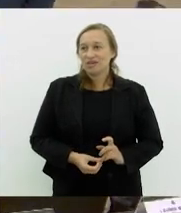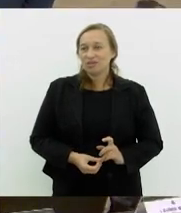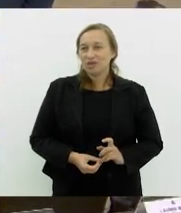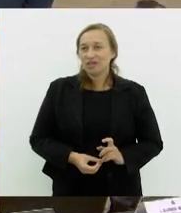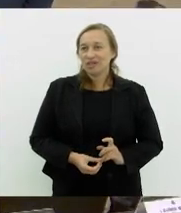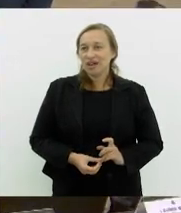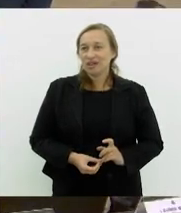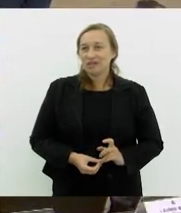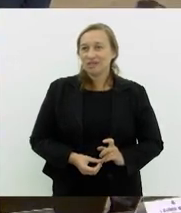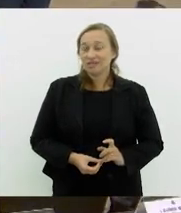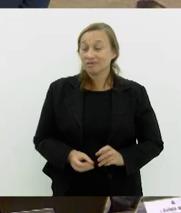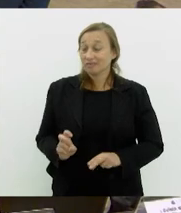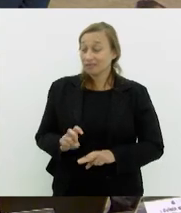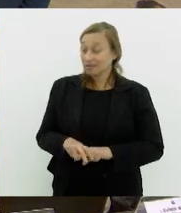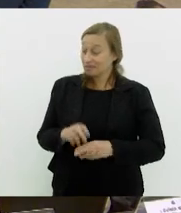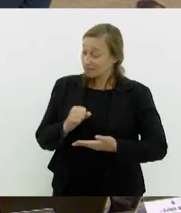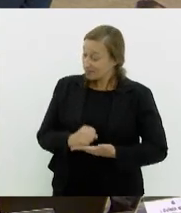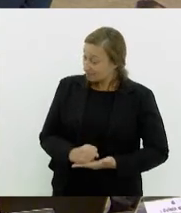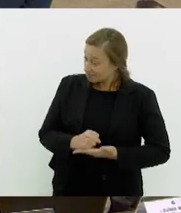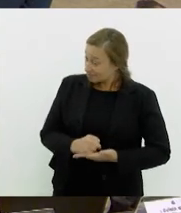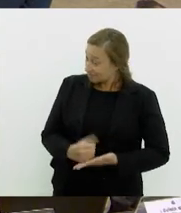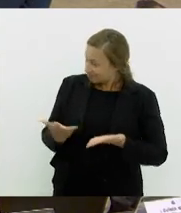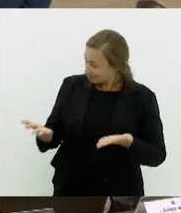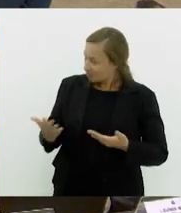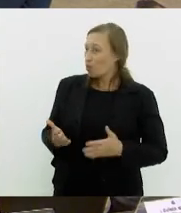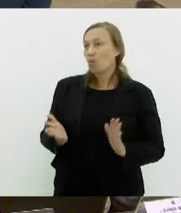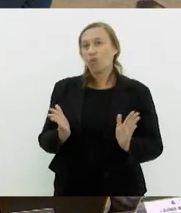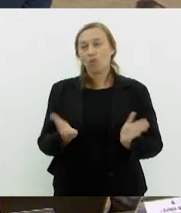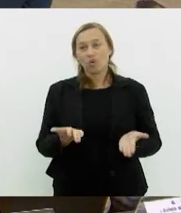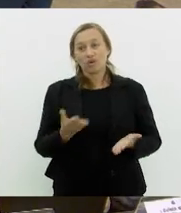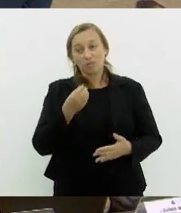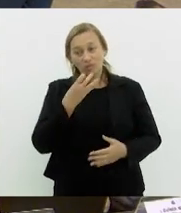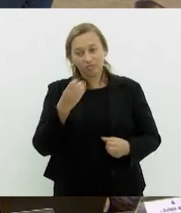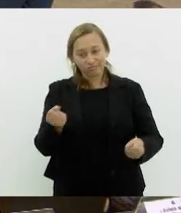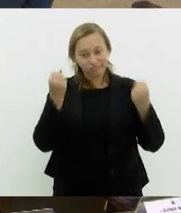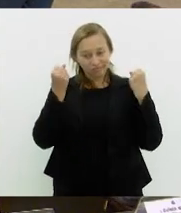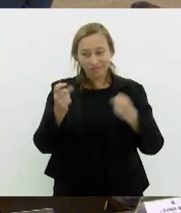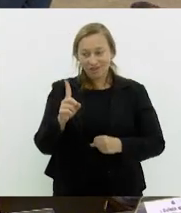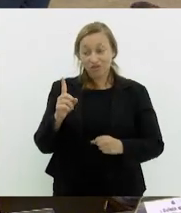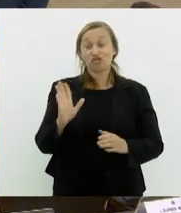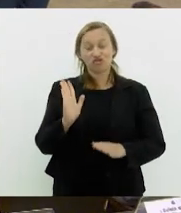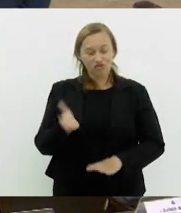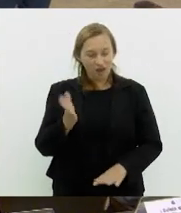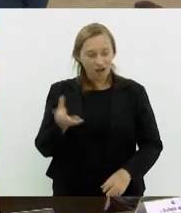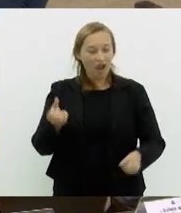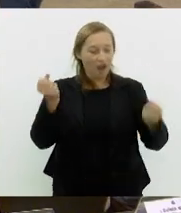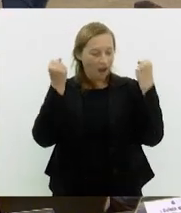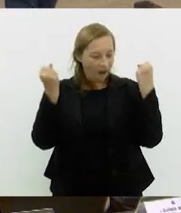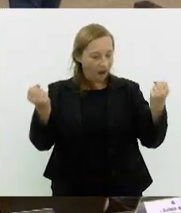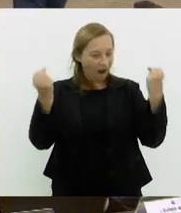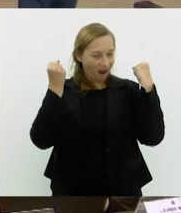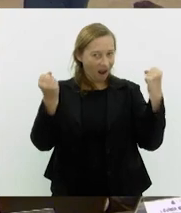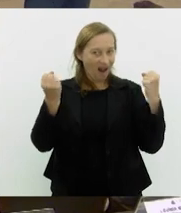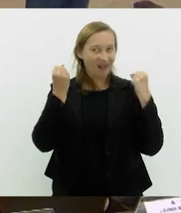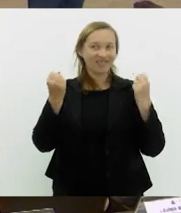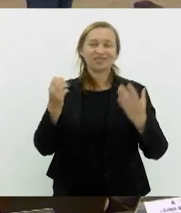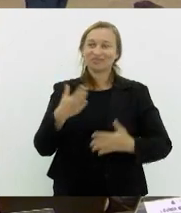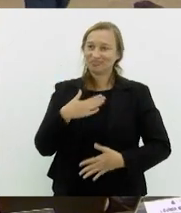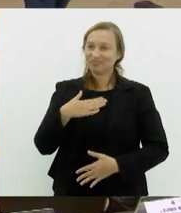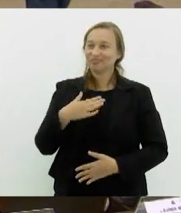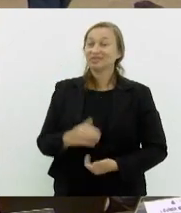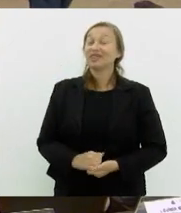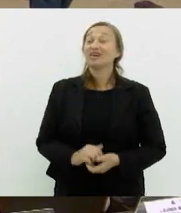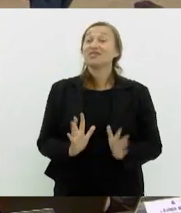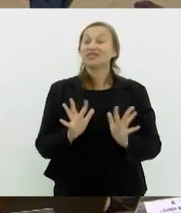Essa cadeira é pesada, pessoal. É bom que hoje eu não fui à academia, já estou fazendo a minha malhação.